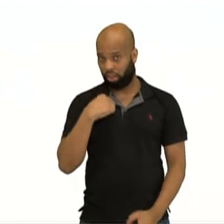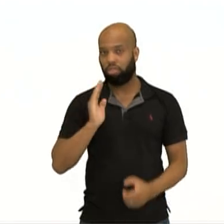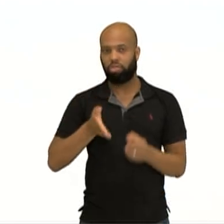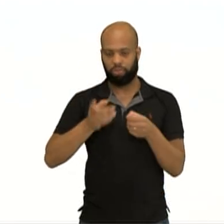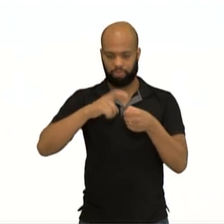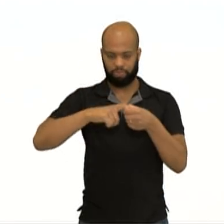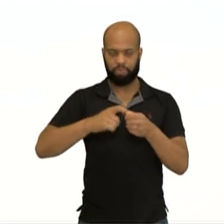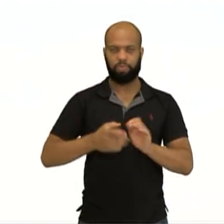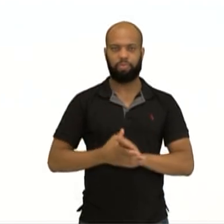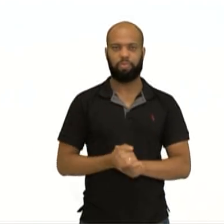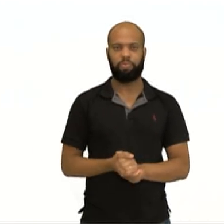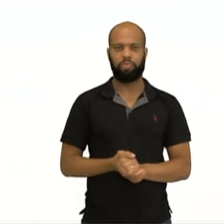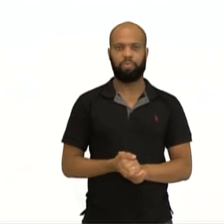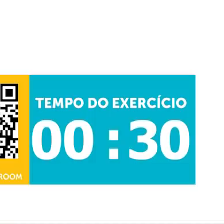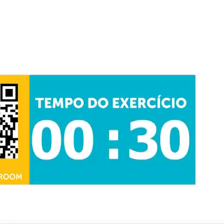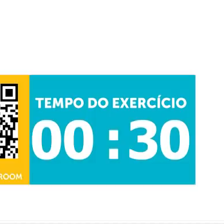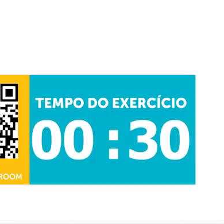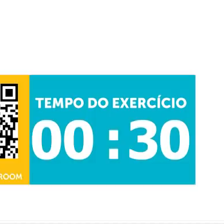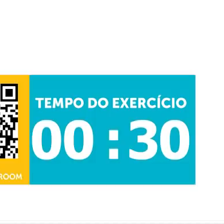volta.